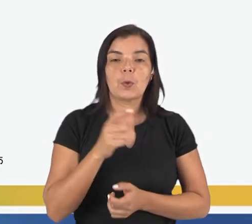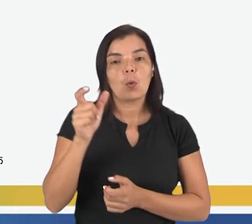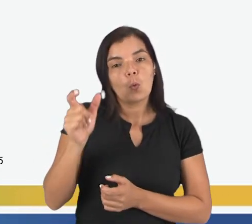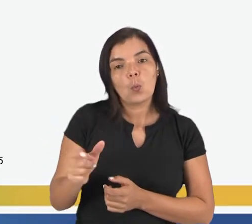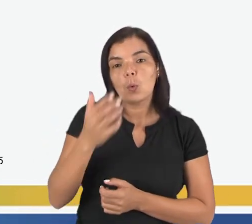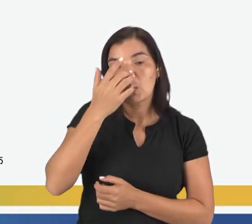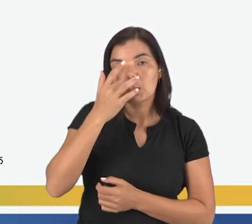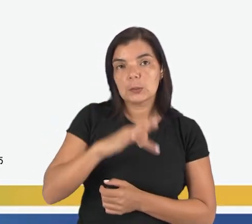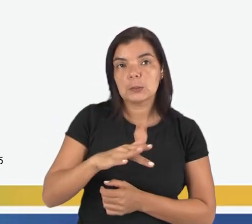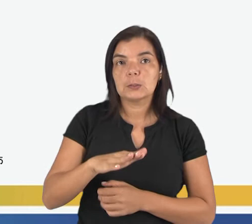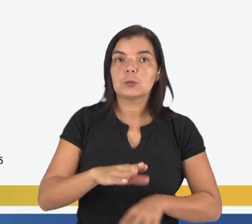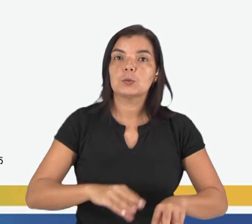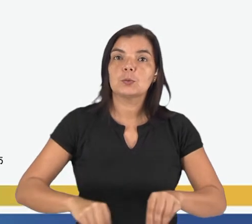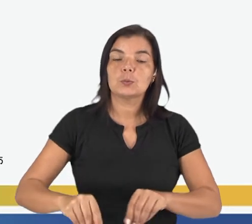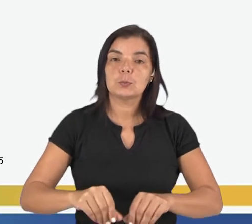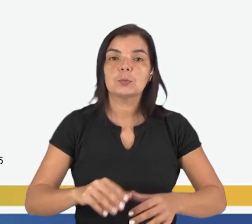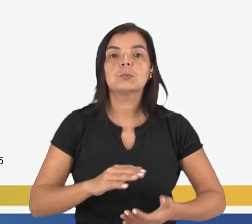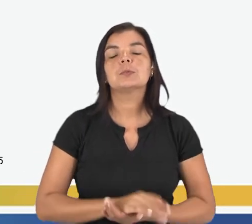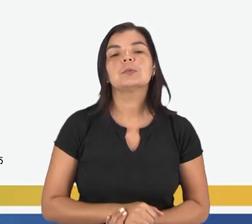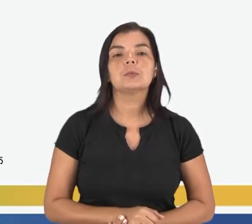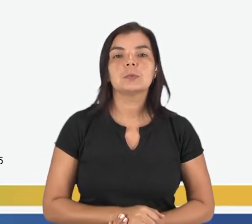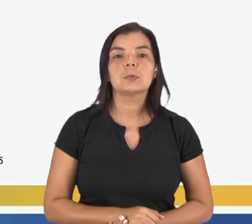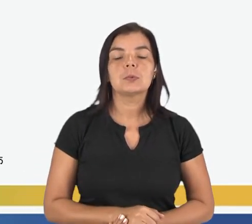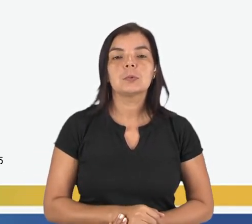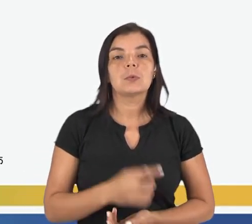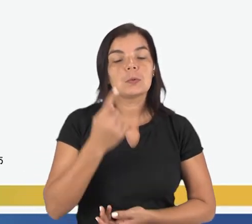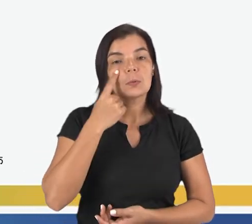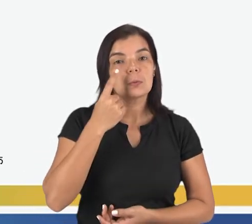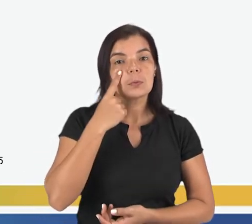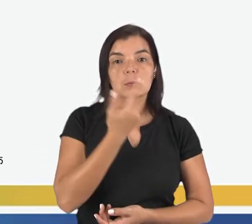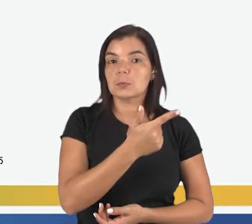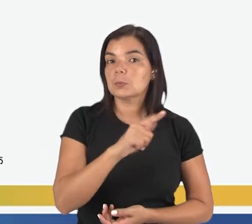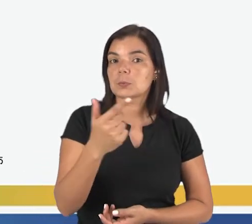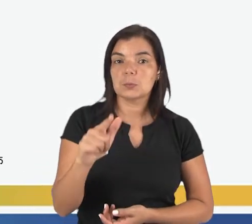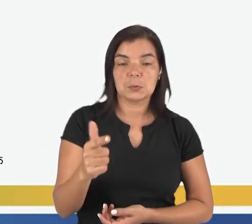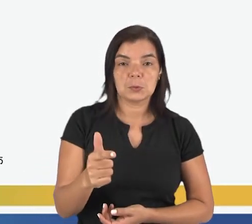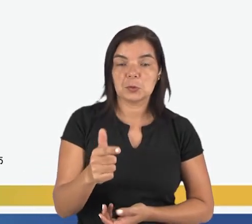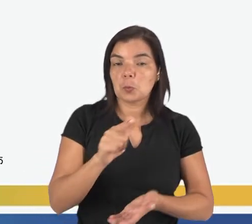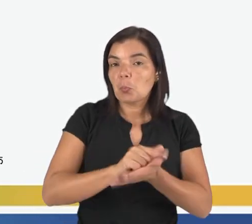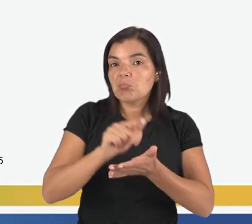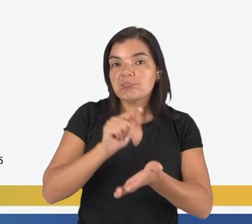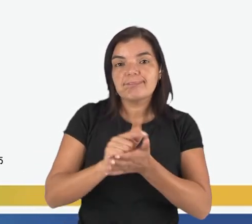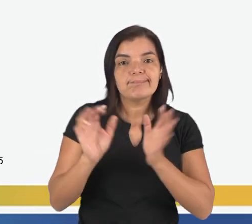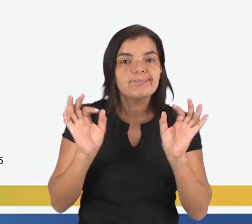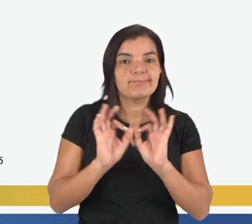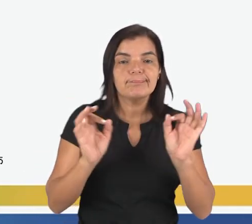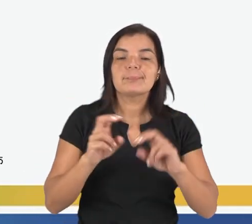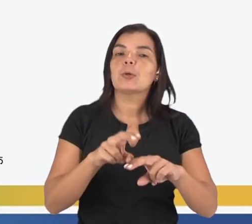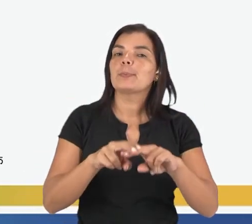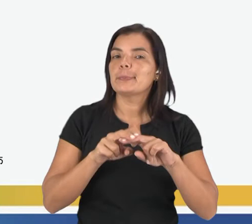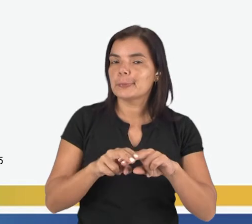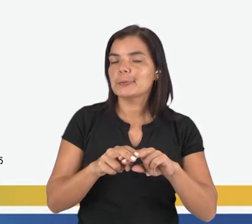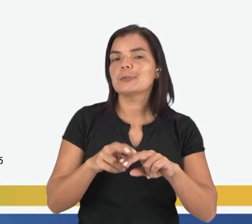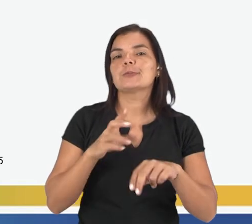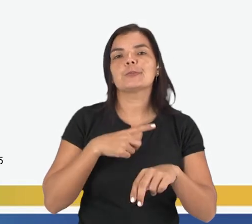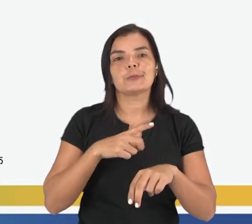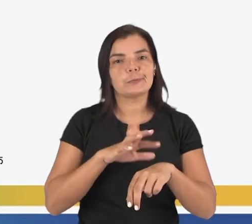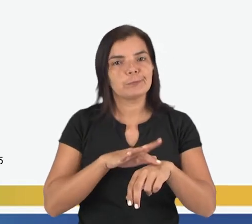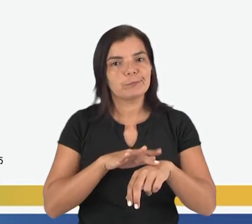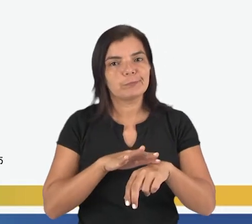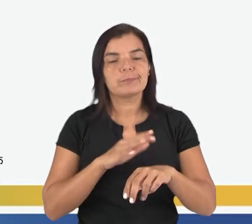uma criança no chão. Né? Aí a gente vê que não tinha muita higiene, por isso que vinham as doenças,